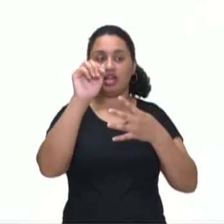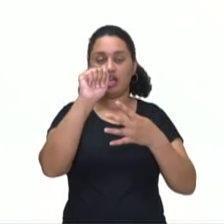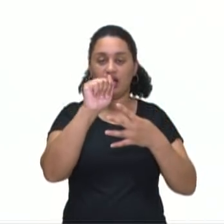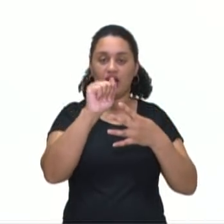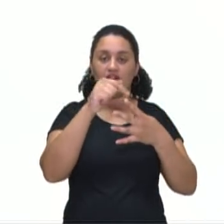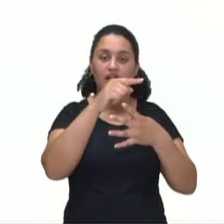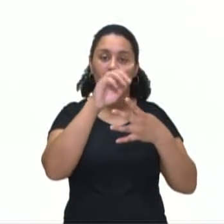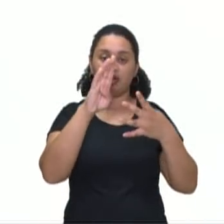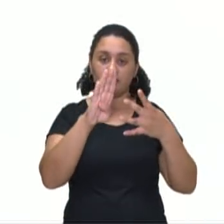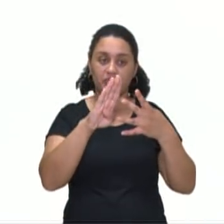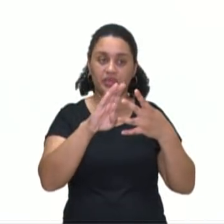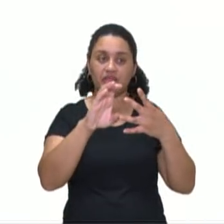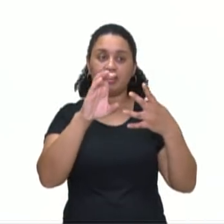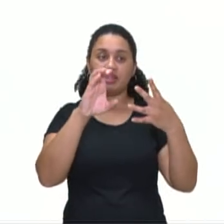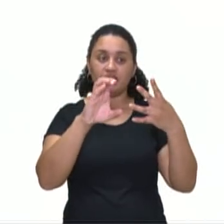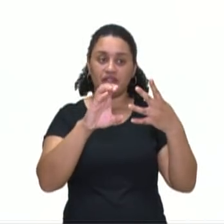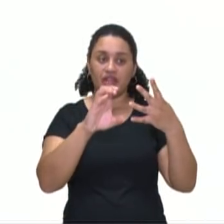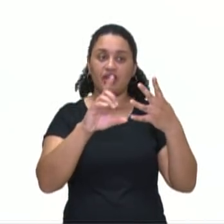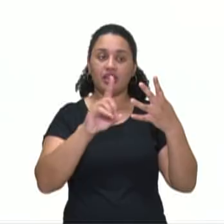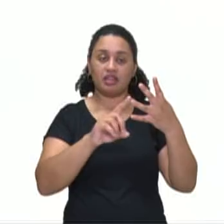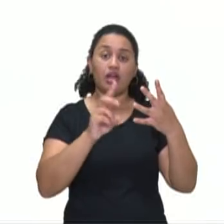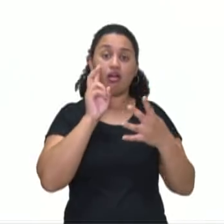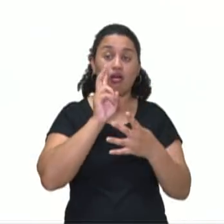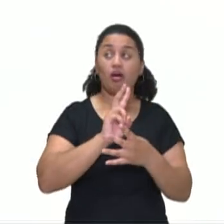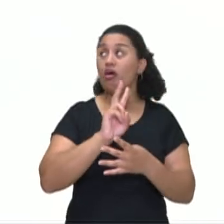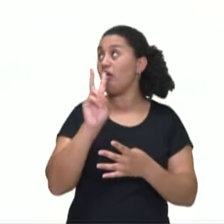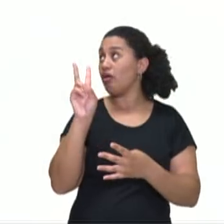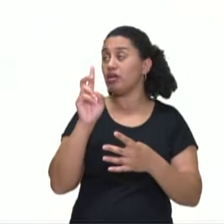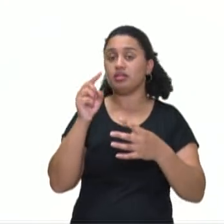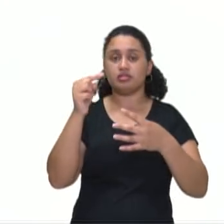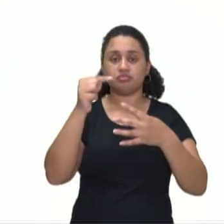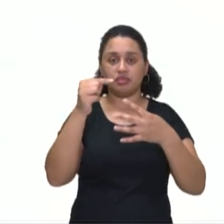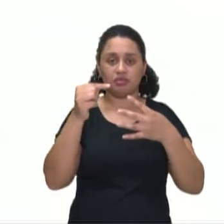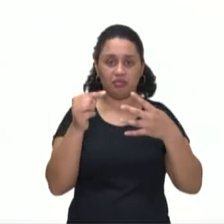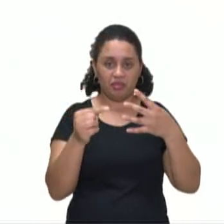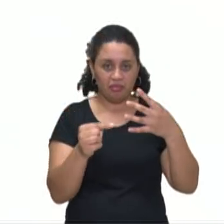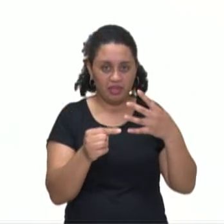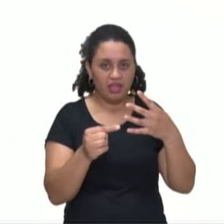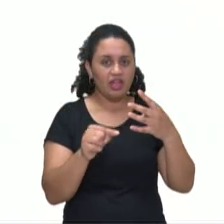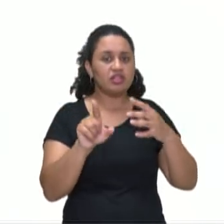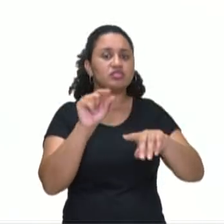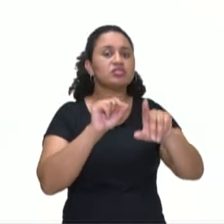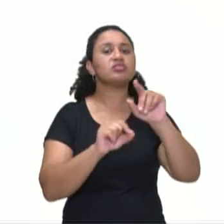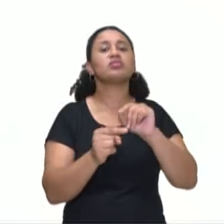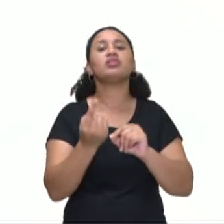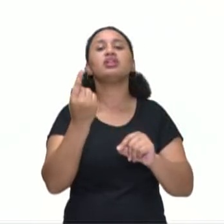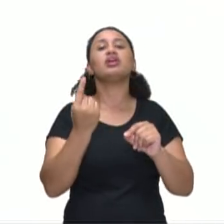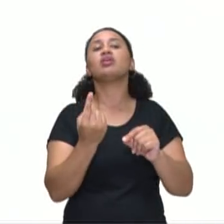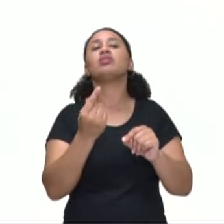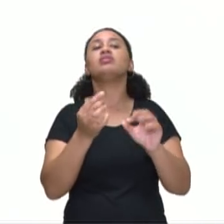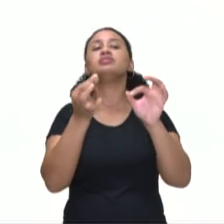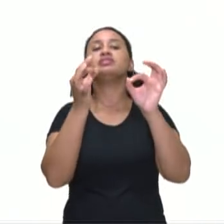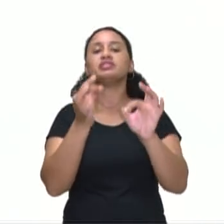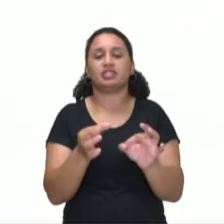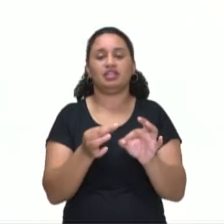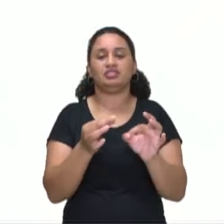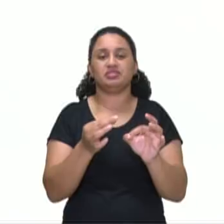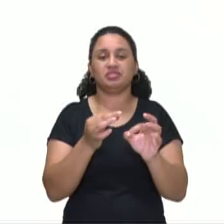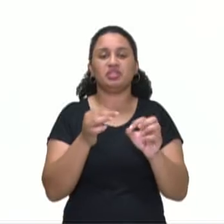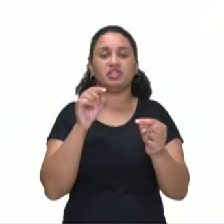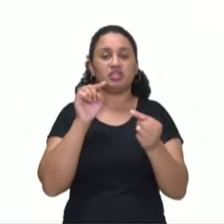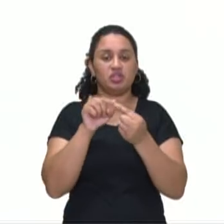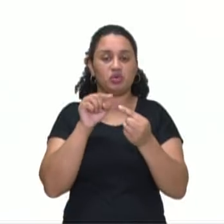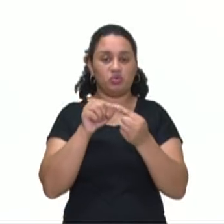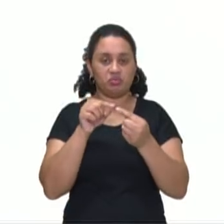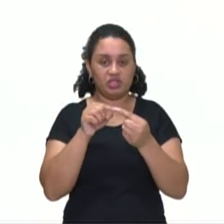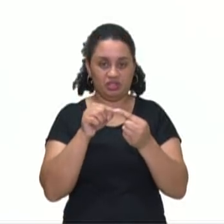Alternativa A, fluxos e giros. B, eixo e peso. C, saltos e rolamentos. Ou D,